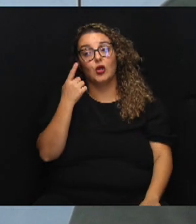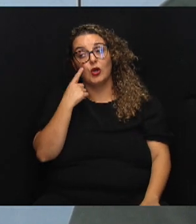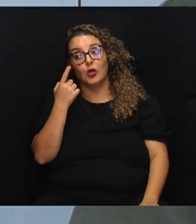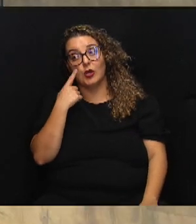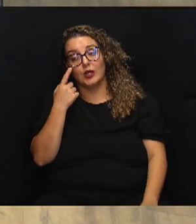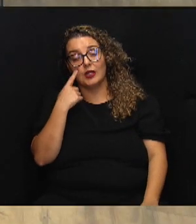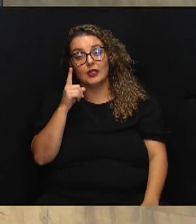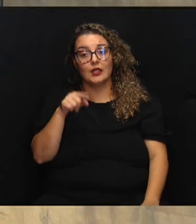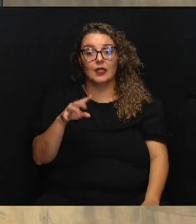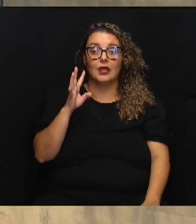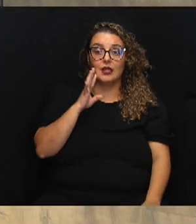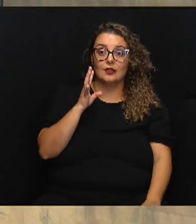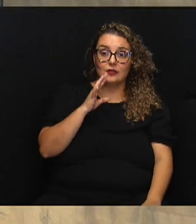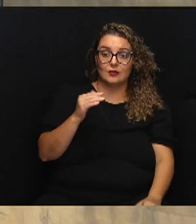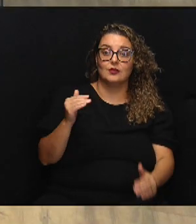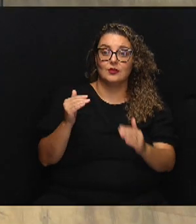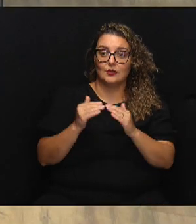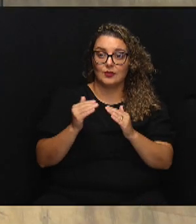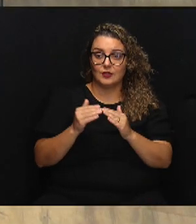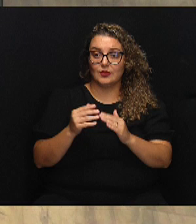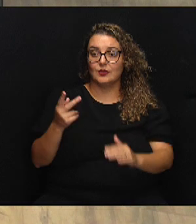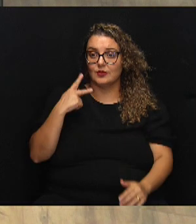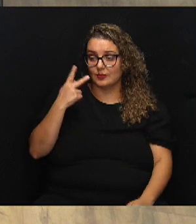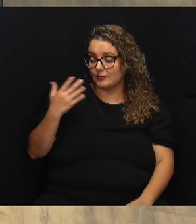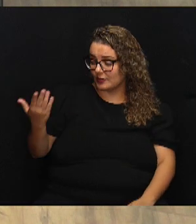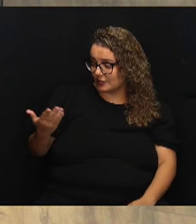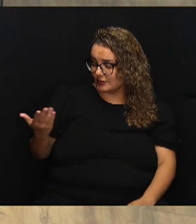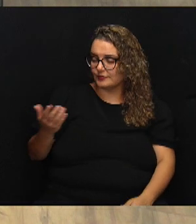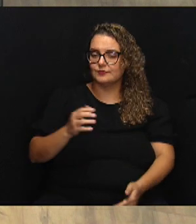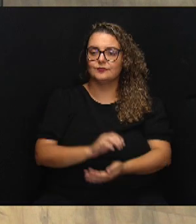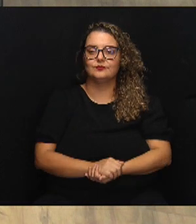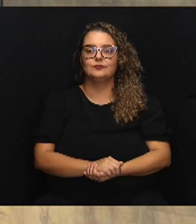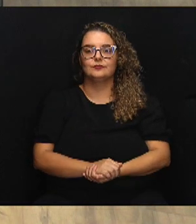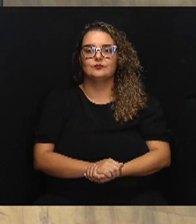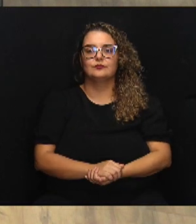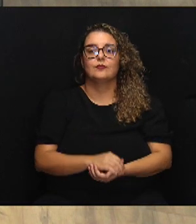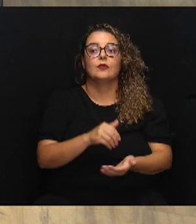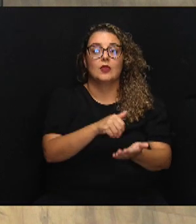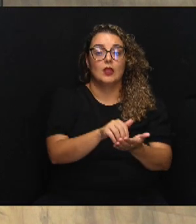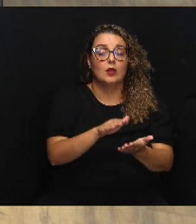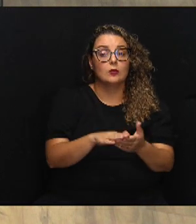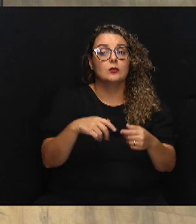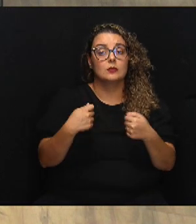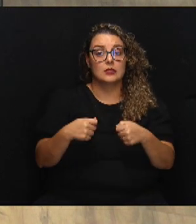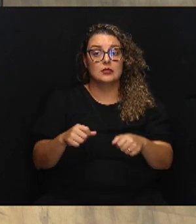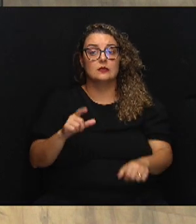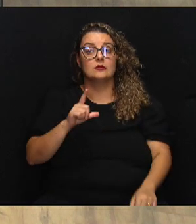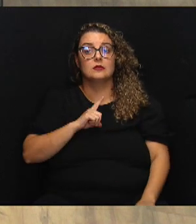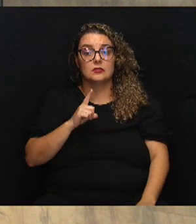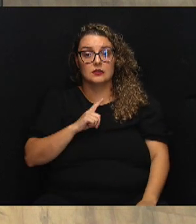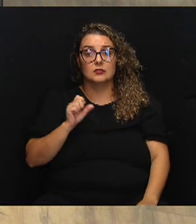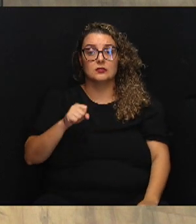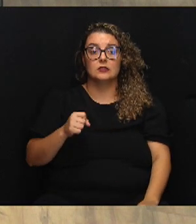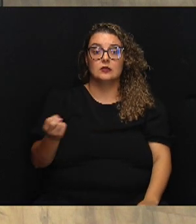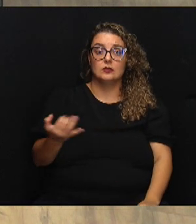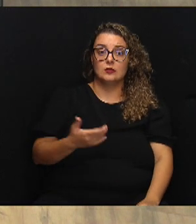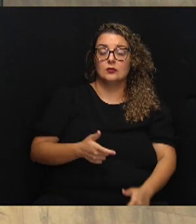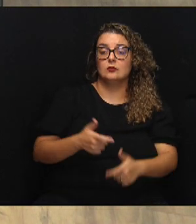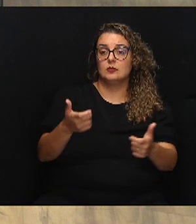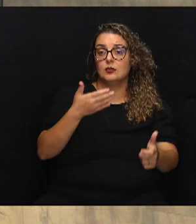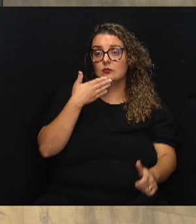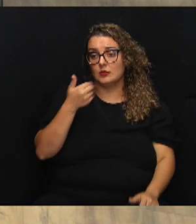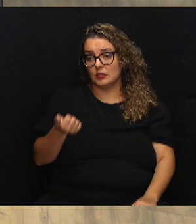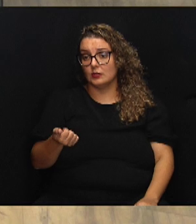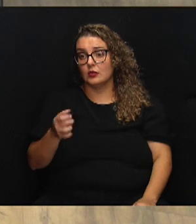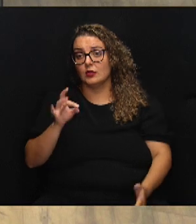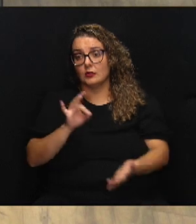bem interessante. Eu concordo com os nossos colegas aqui. A multa deveria sim existir, quanto maior, melhor, realmente,